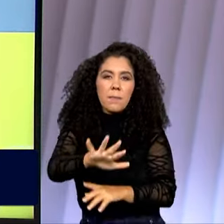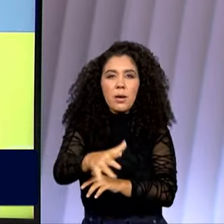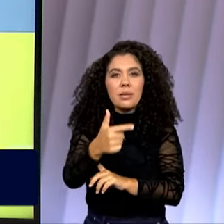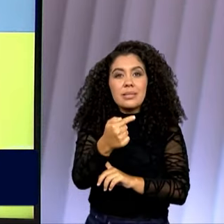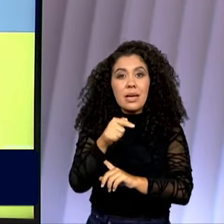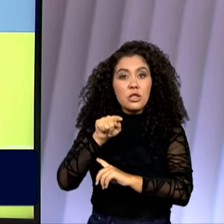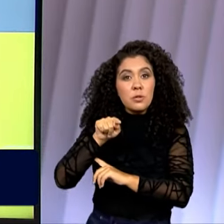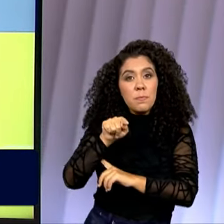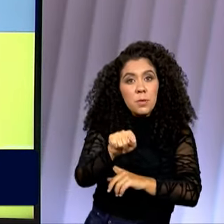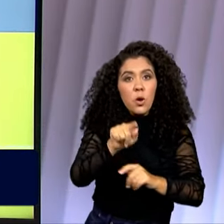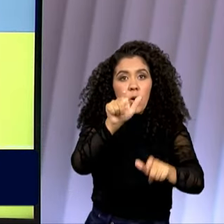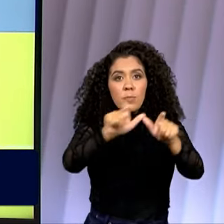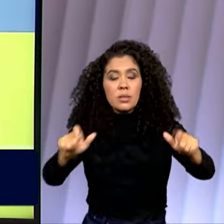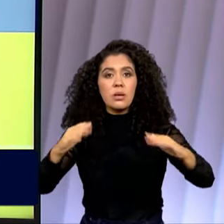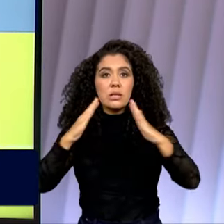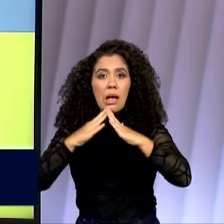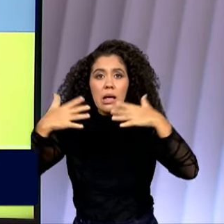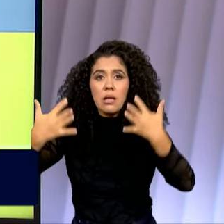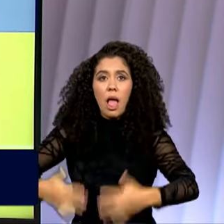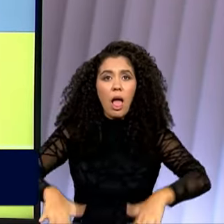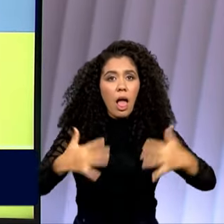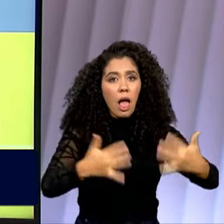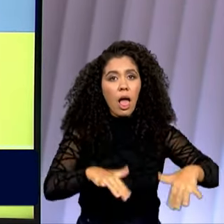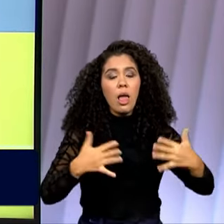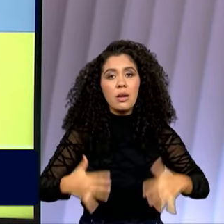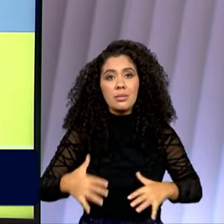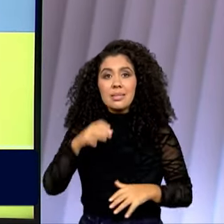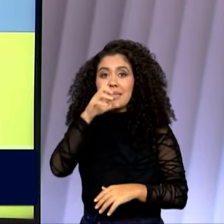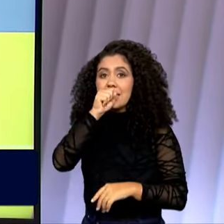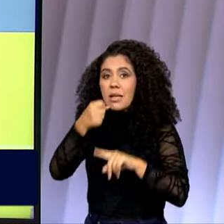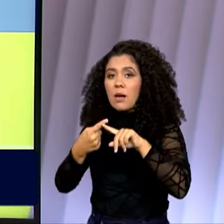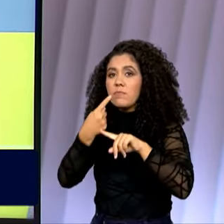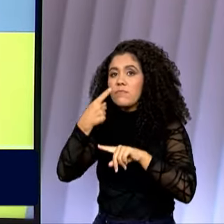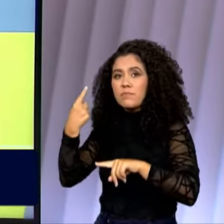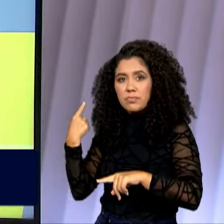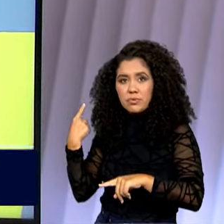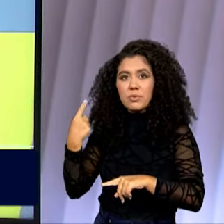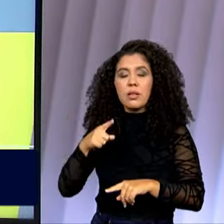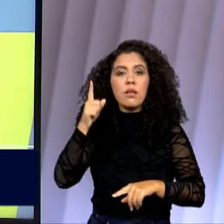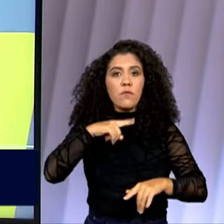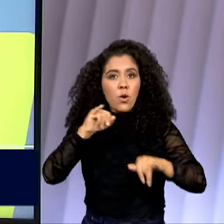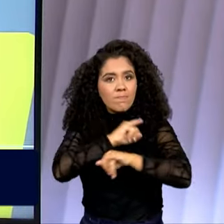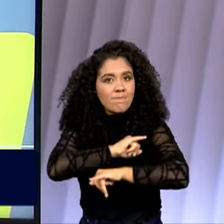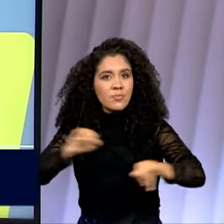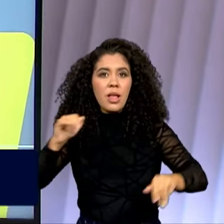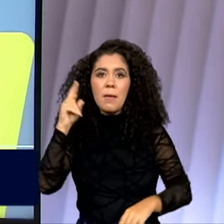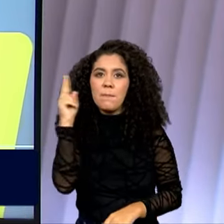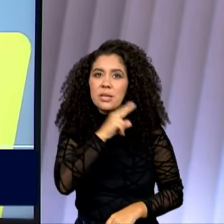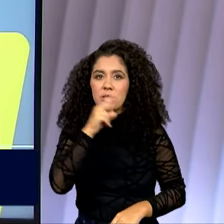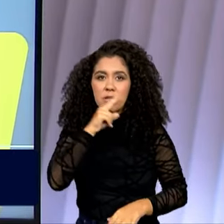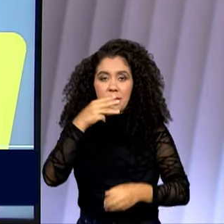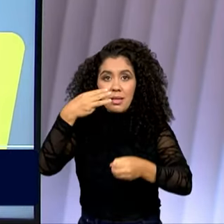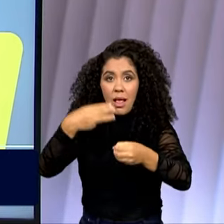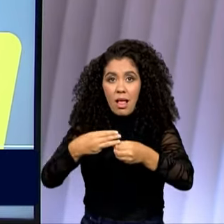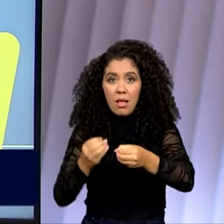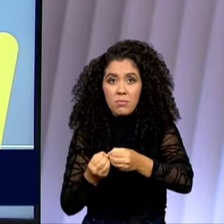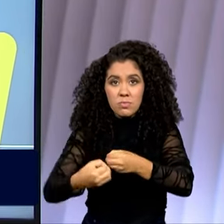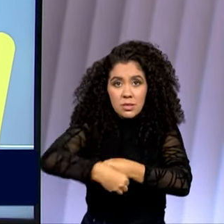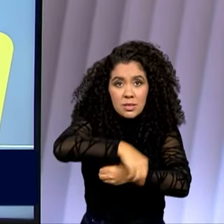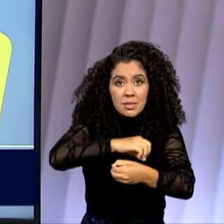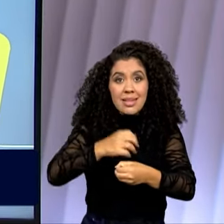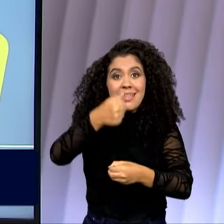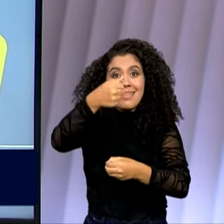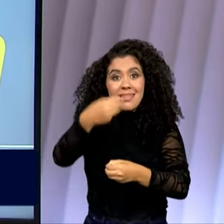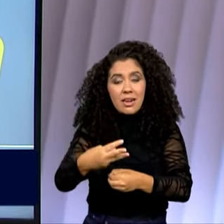e 411 desabrigados. Desde sábado foi decretada a situação de emergência em 13 municípios. Já no